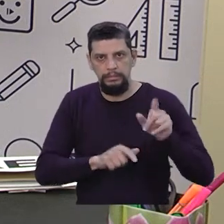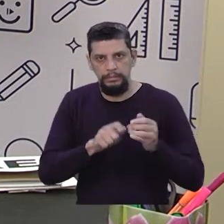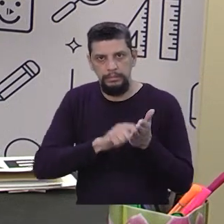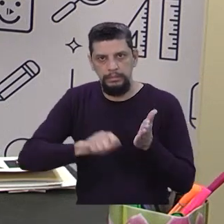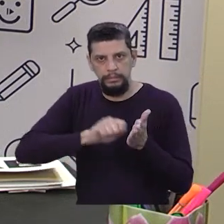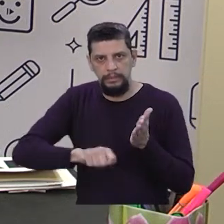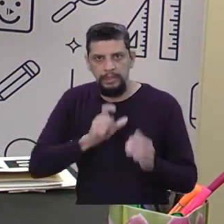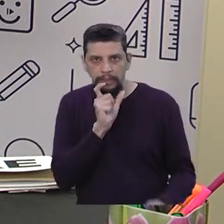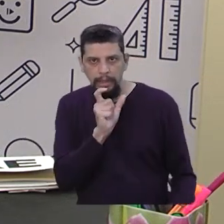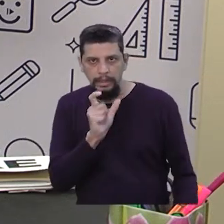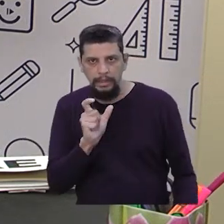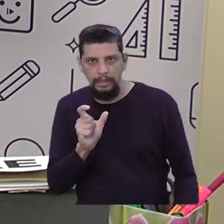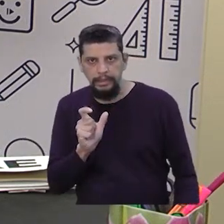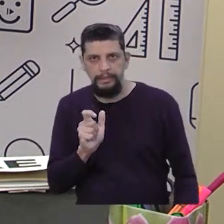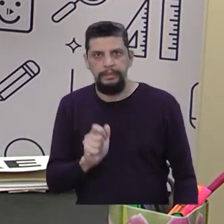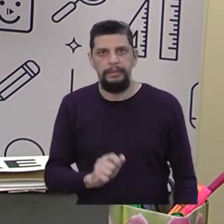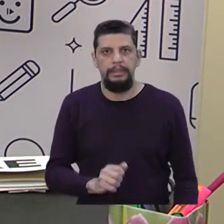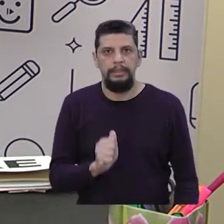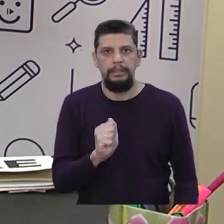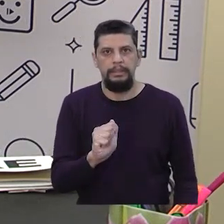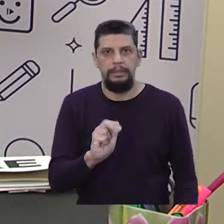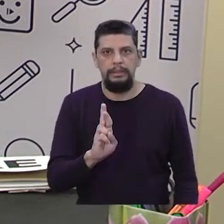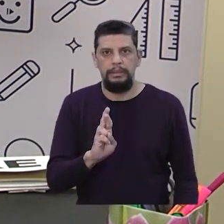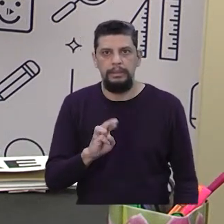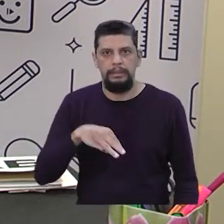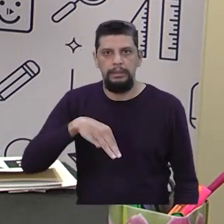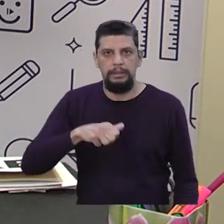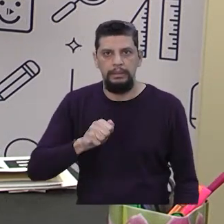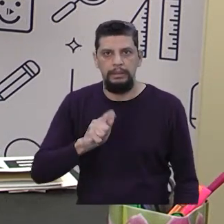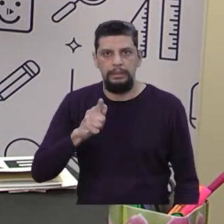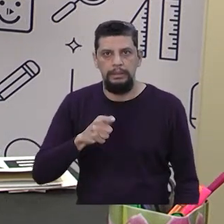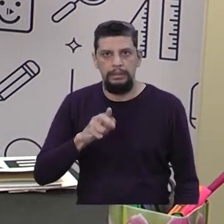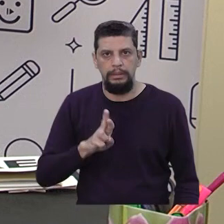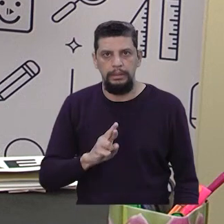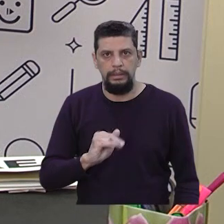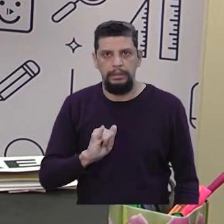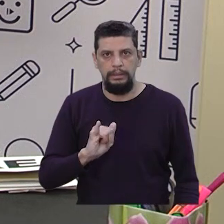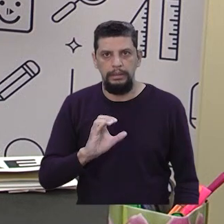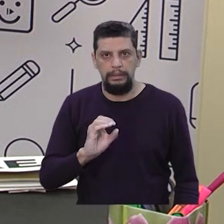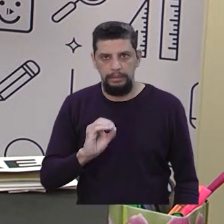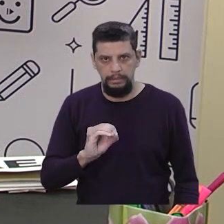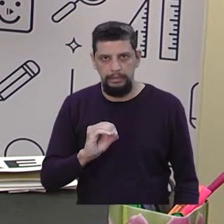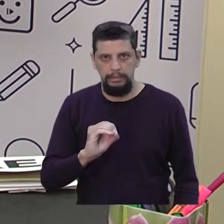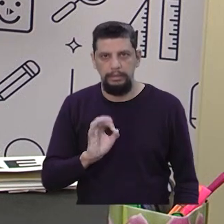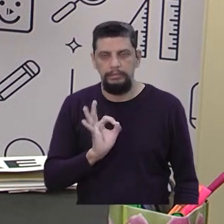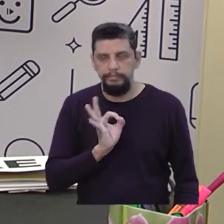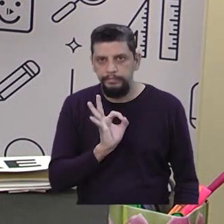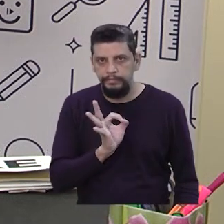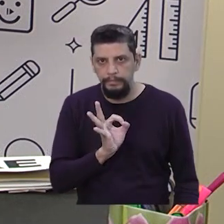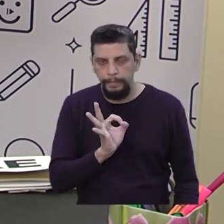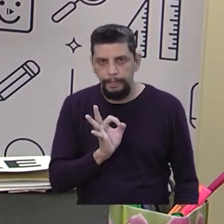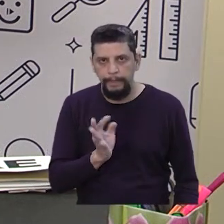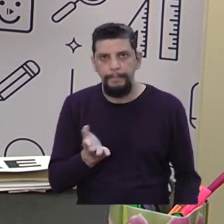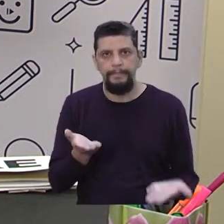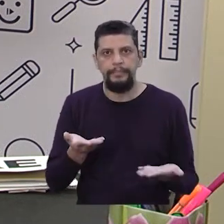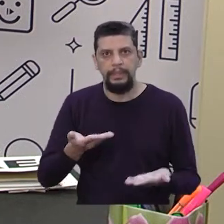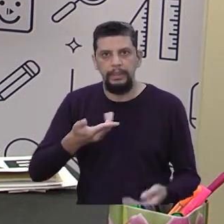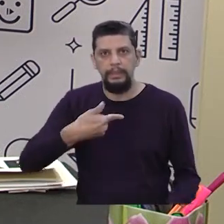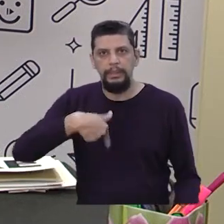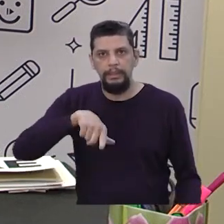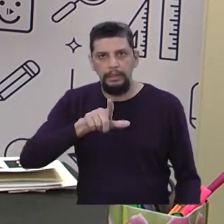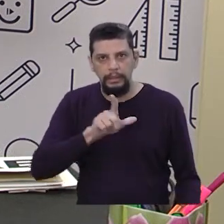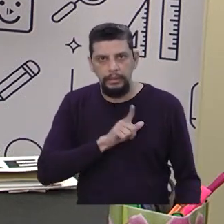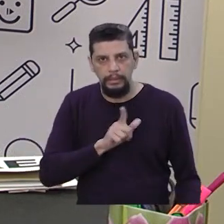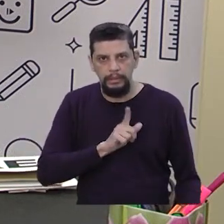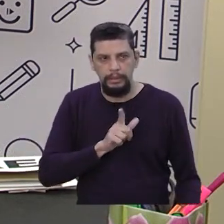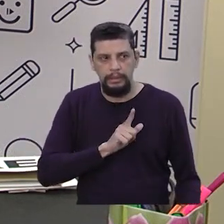escrever armário, onde a sílaba inicial é igual da árvore, tá? Então, nós temos aqui, ó.